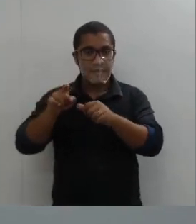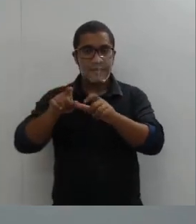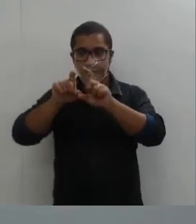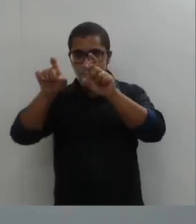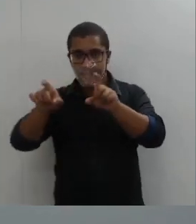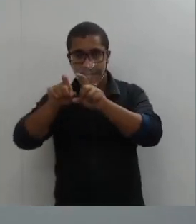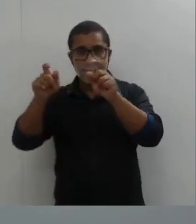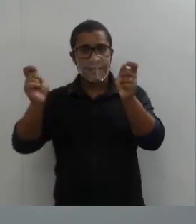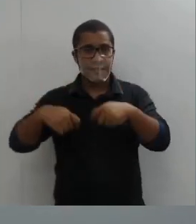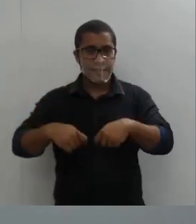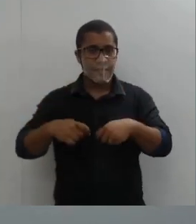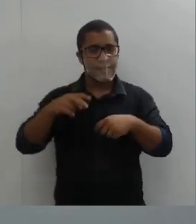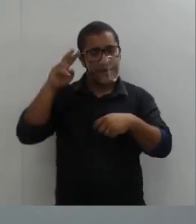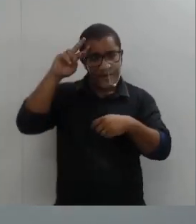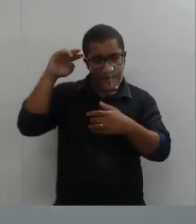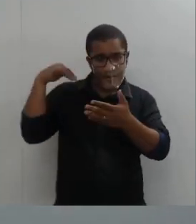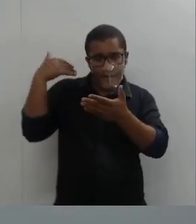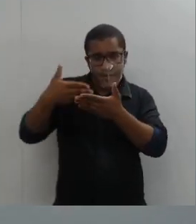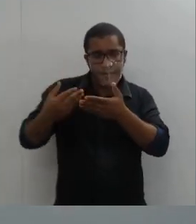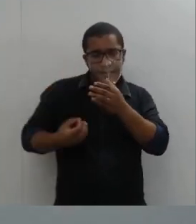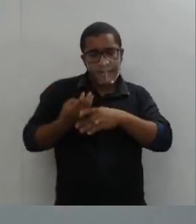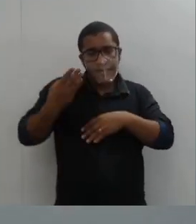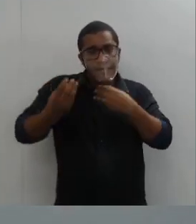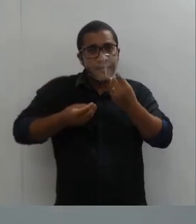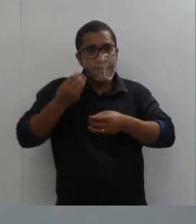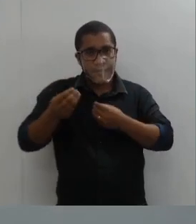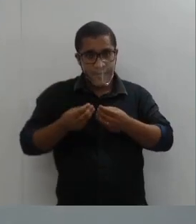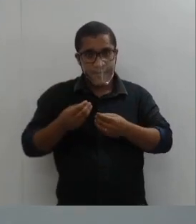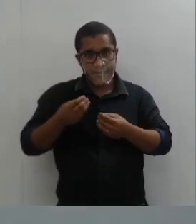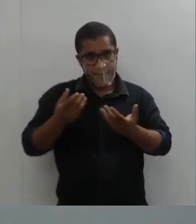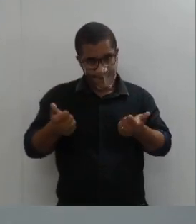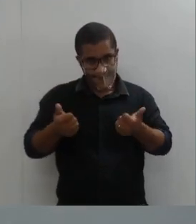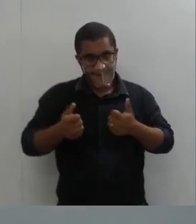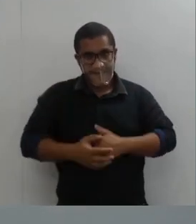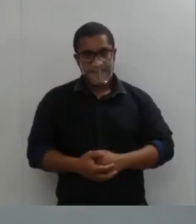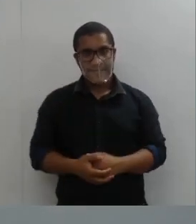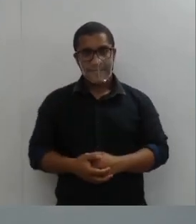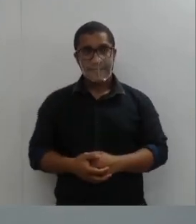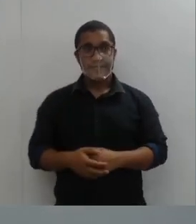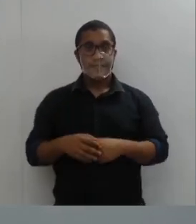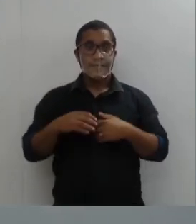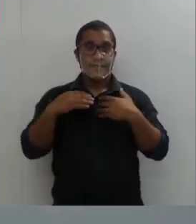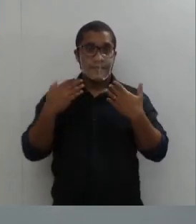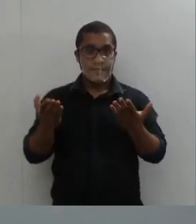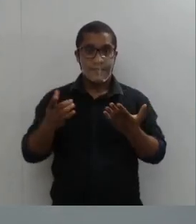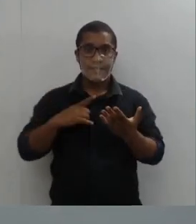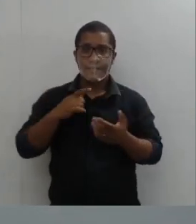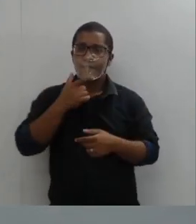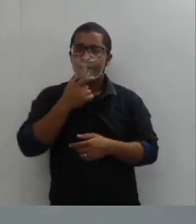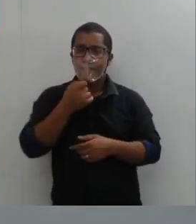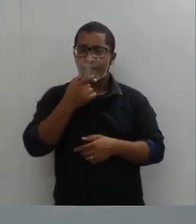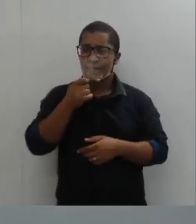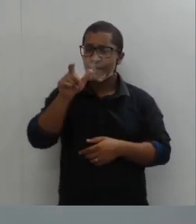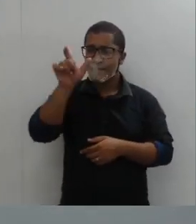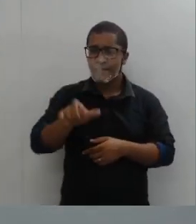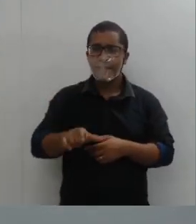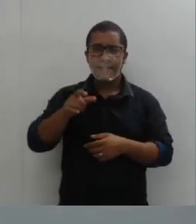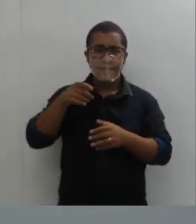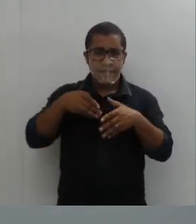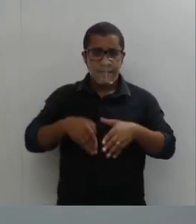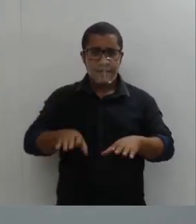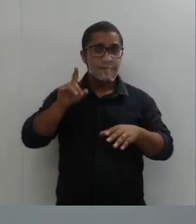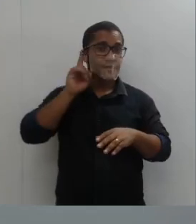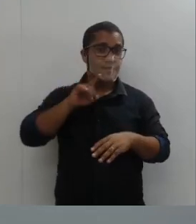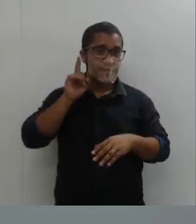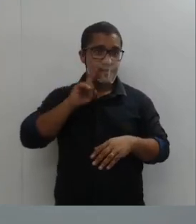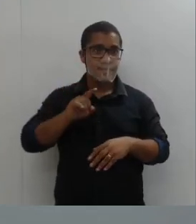um pouquinho da historicidade de como surgiu esses jogos eletrônicos. Então, o americano William Higginbotham